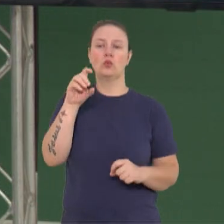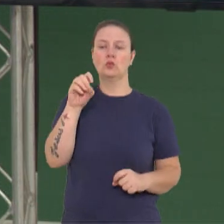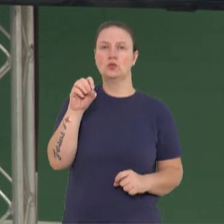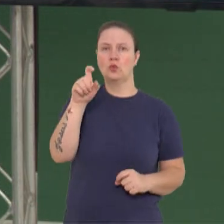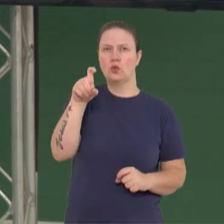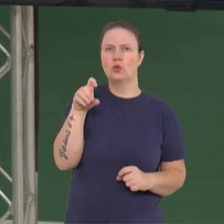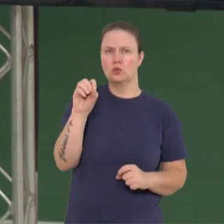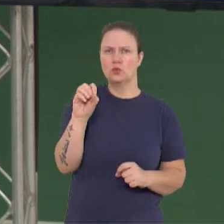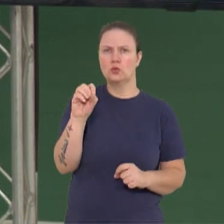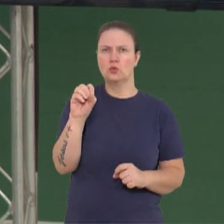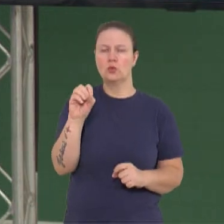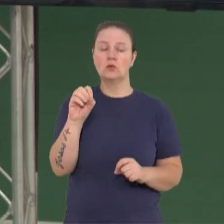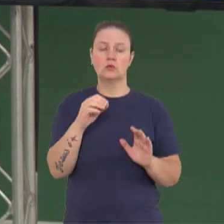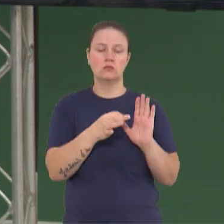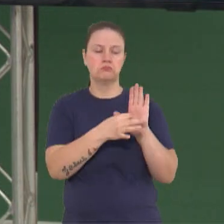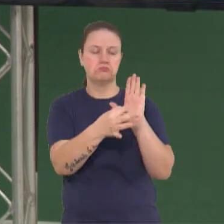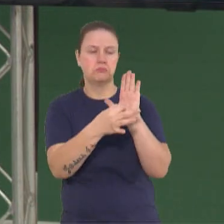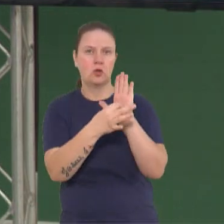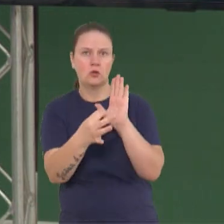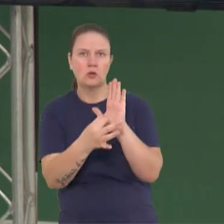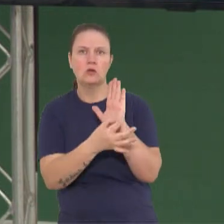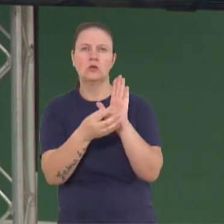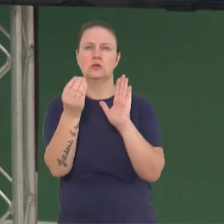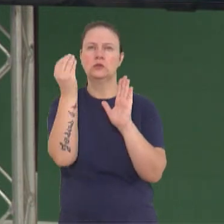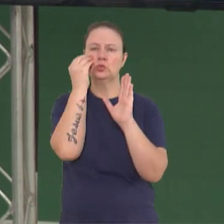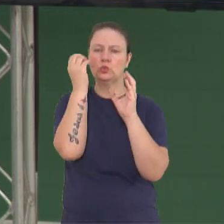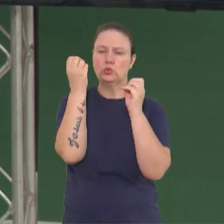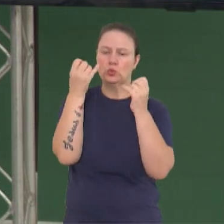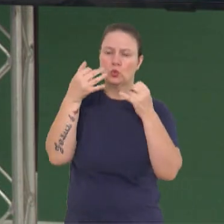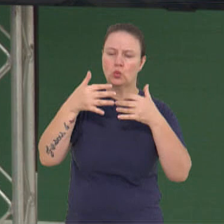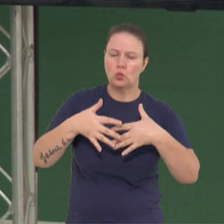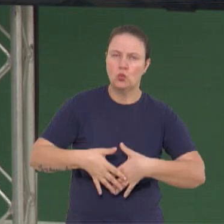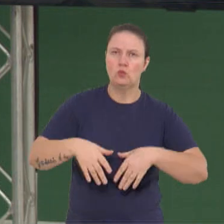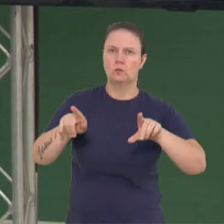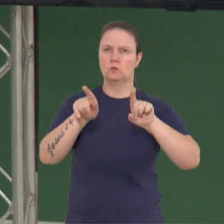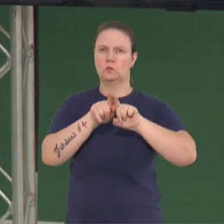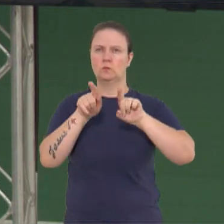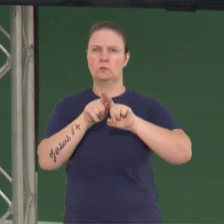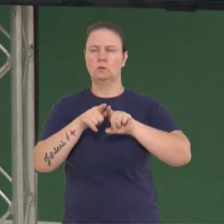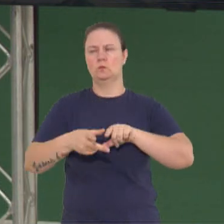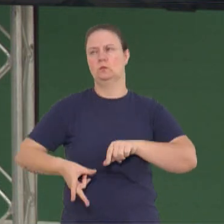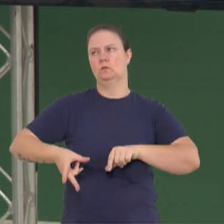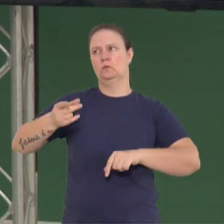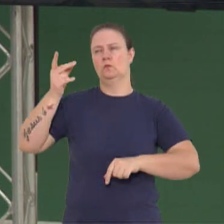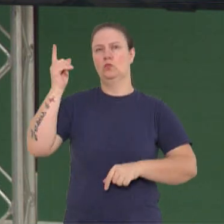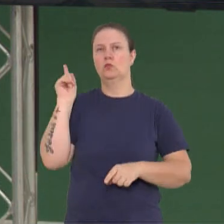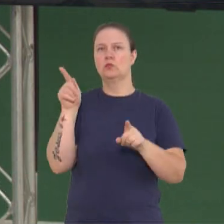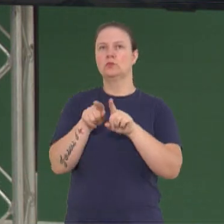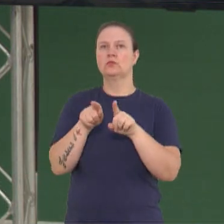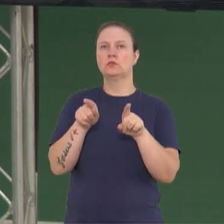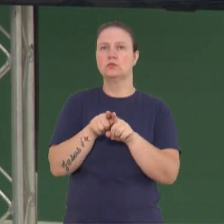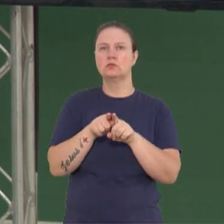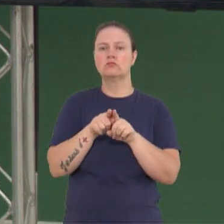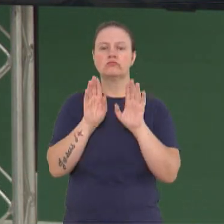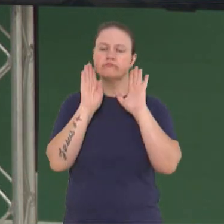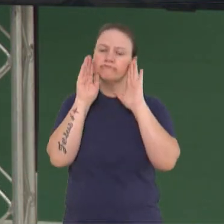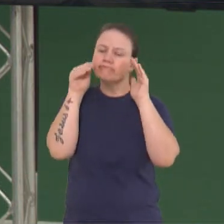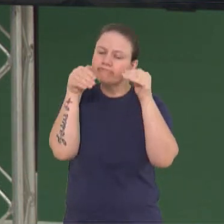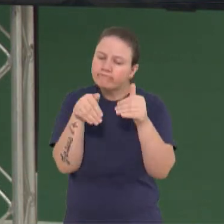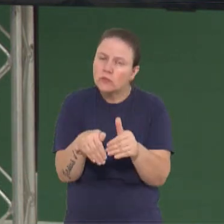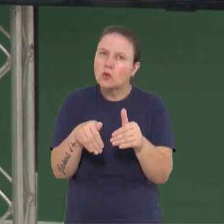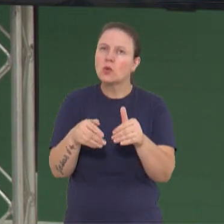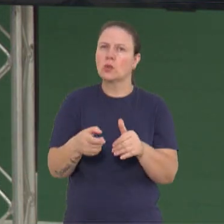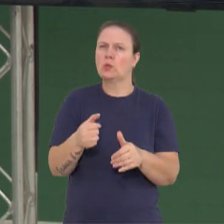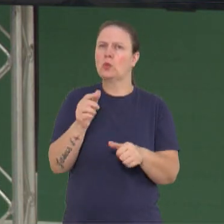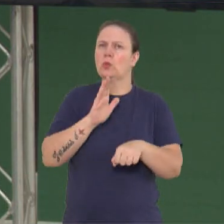doxografias, opiniões, explicações dos filósofos antigos sobre os seus contemporâneos ou sobre aqueles que estavam há poucos